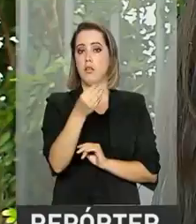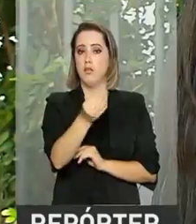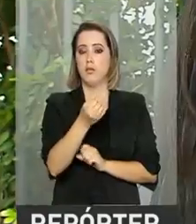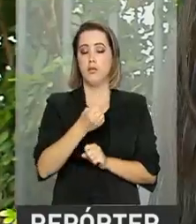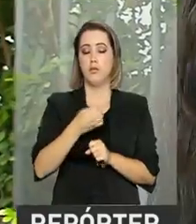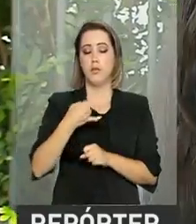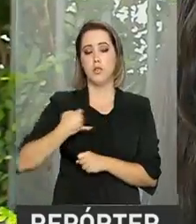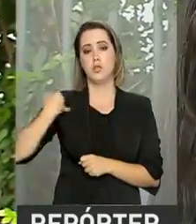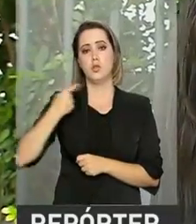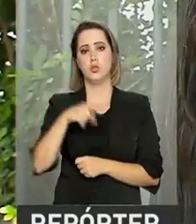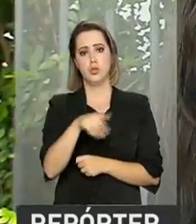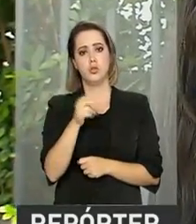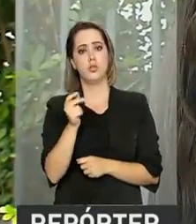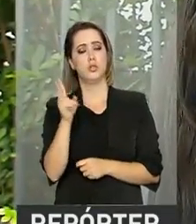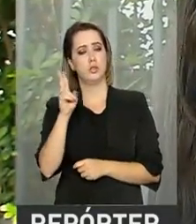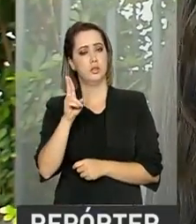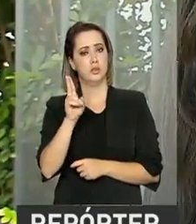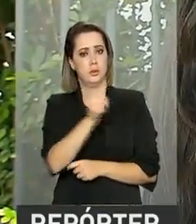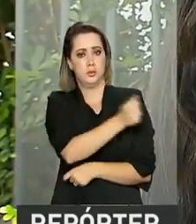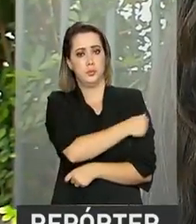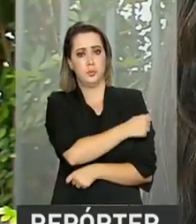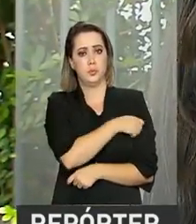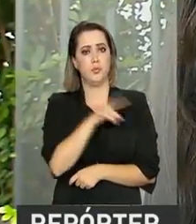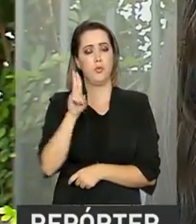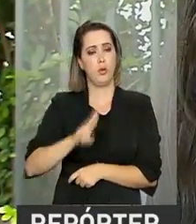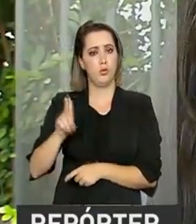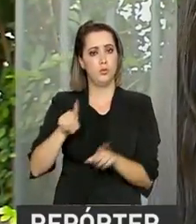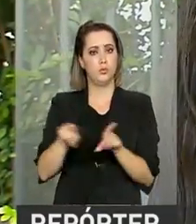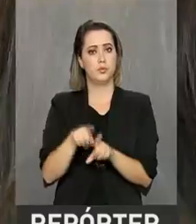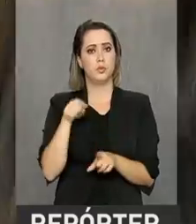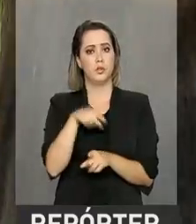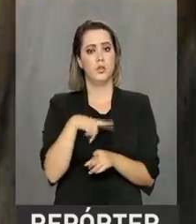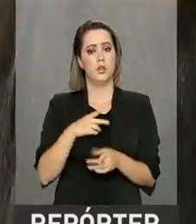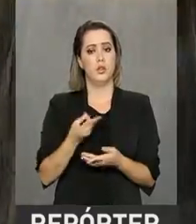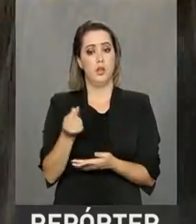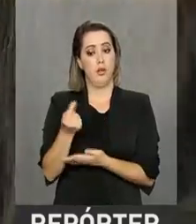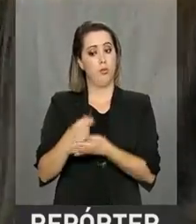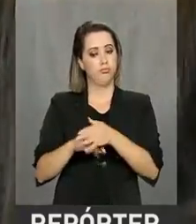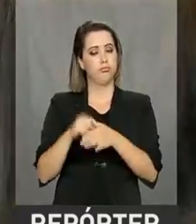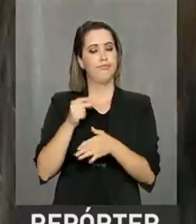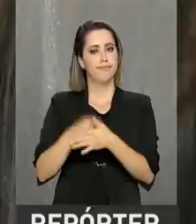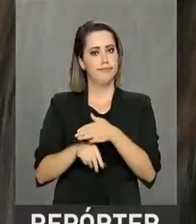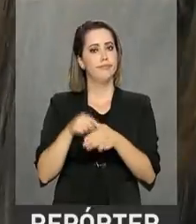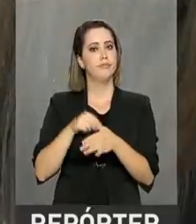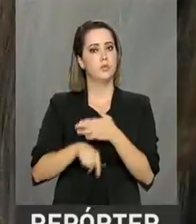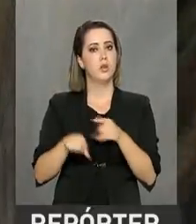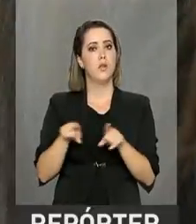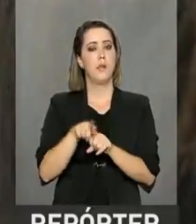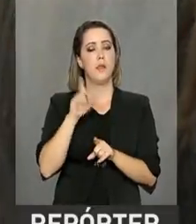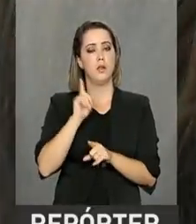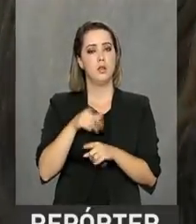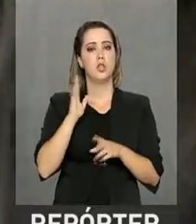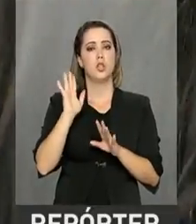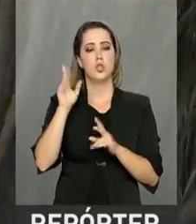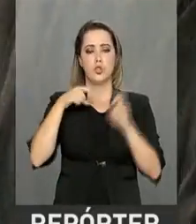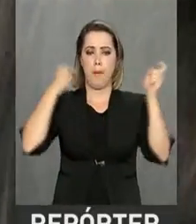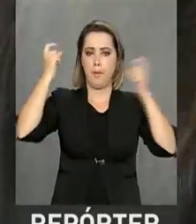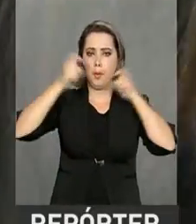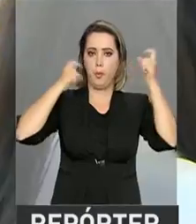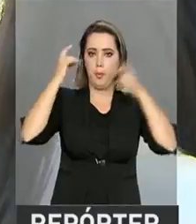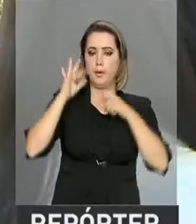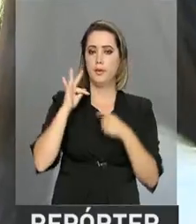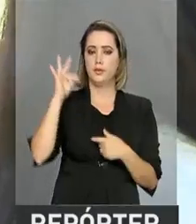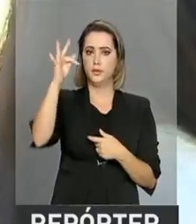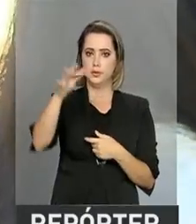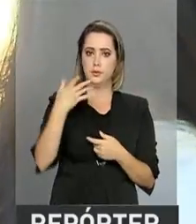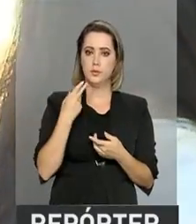estudante Universitária está no grupo daqueles que guardam mais do que gastam apesar de jovem já se preocupa com o futuro